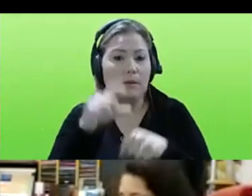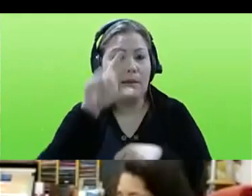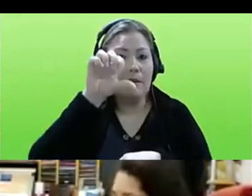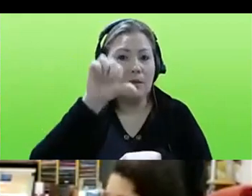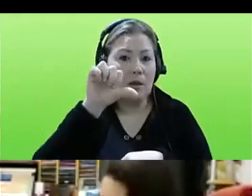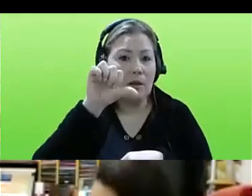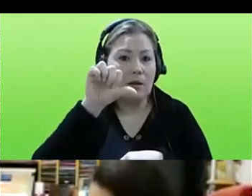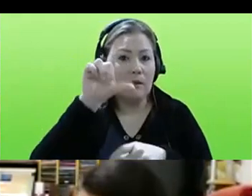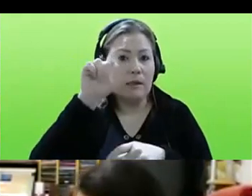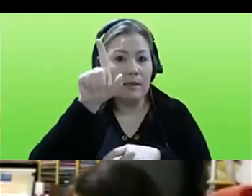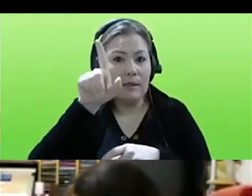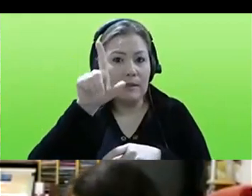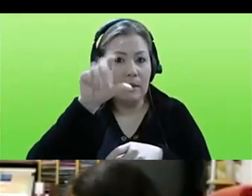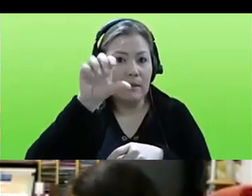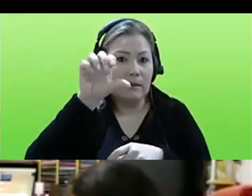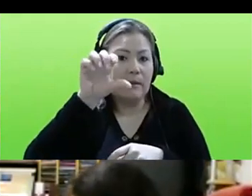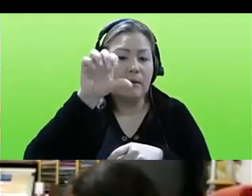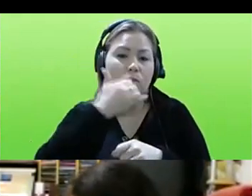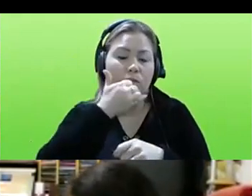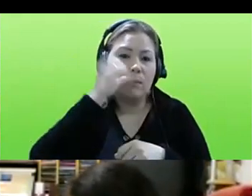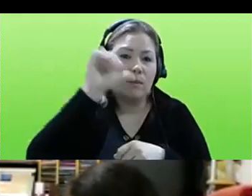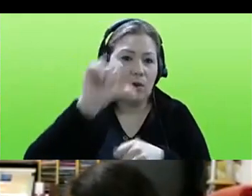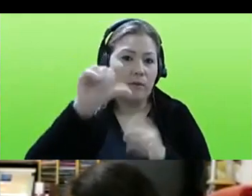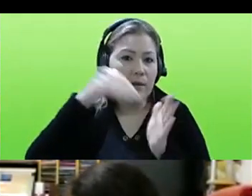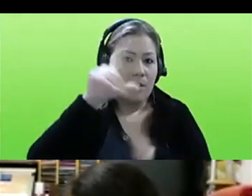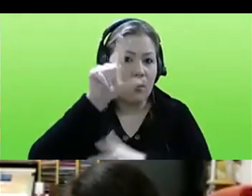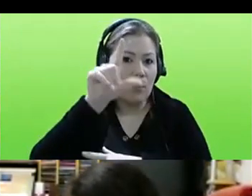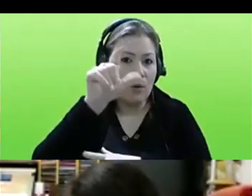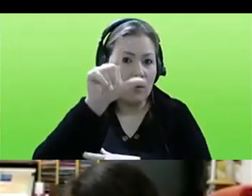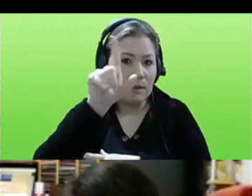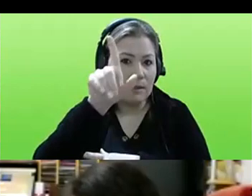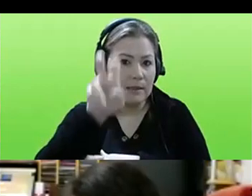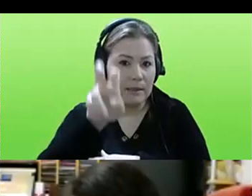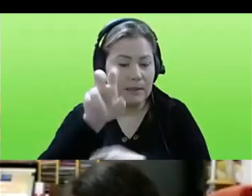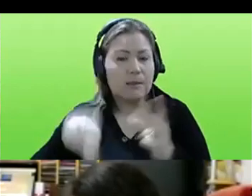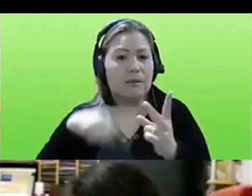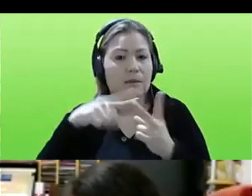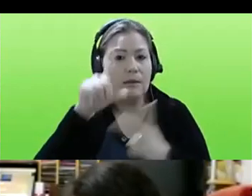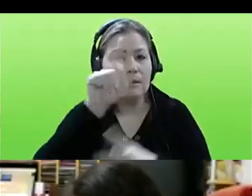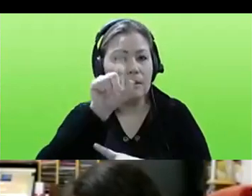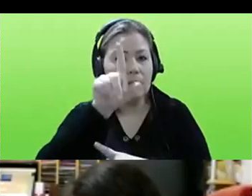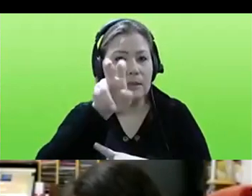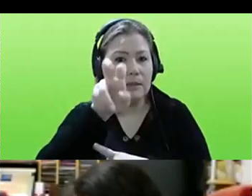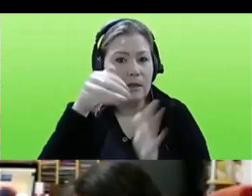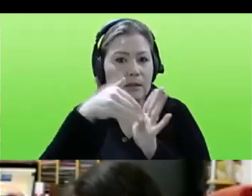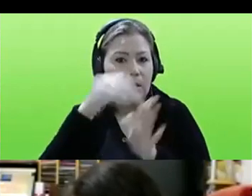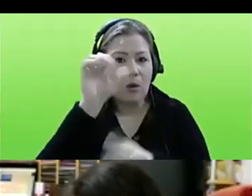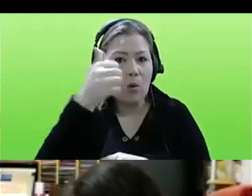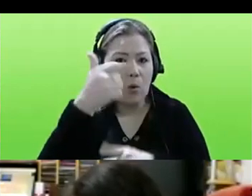às 11h15, desculpe, das 9 às 10h15, das 10h15